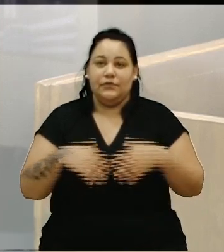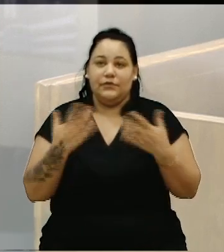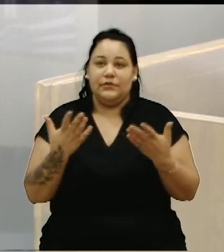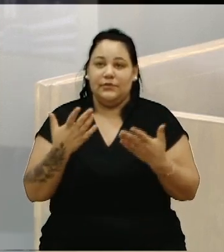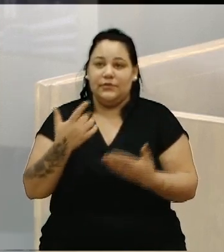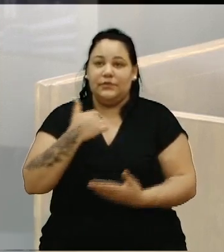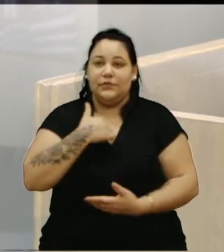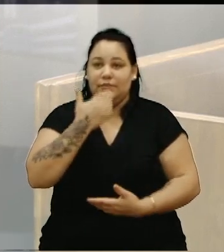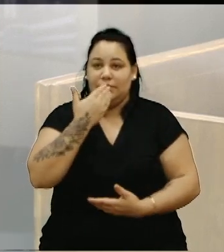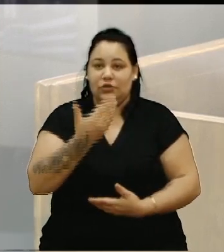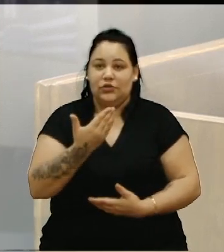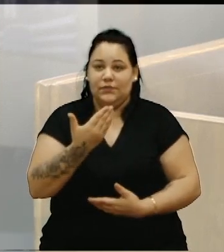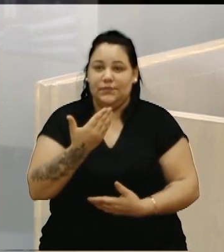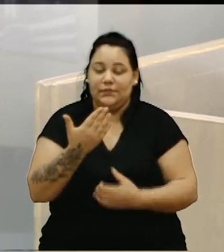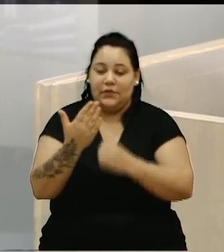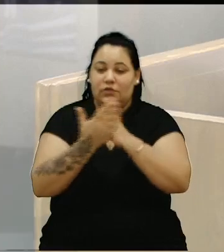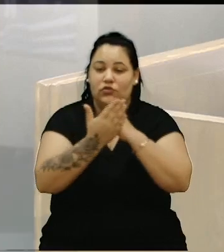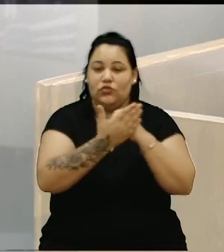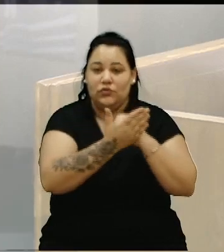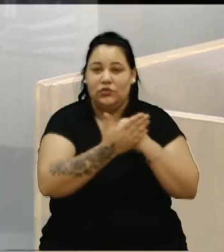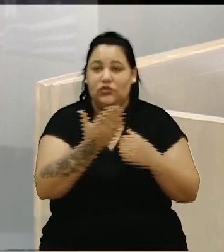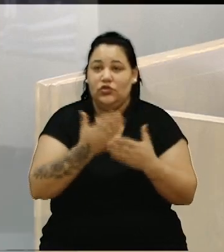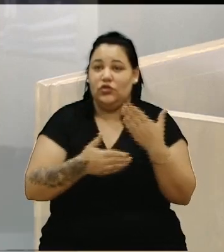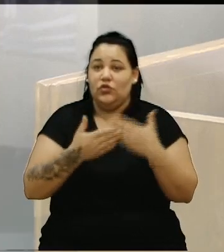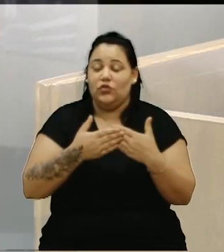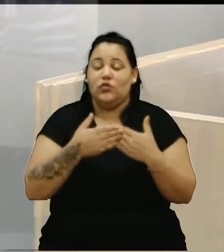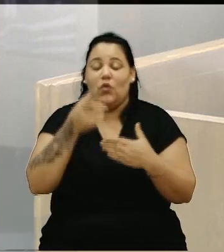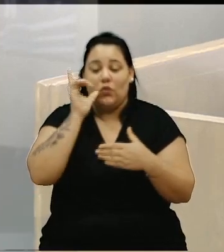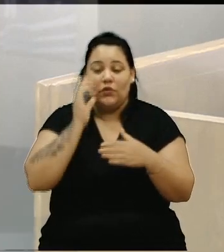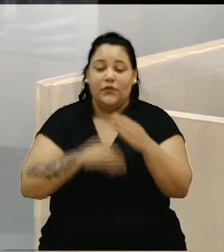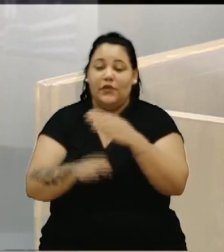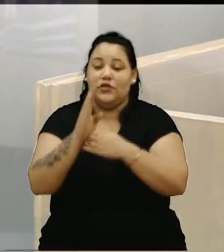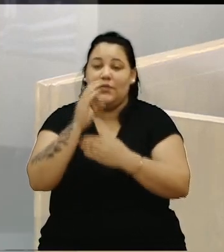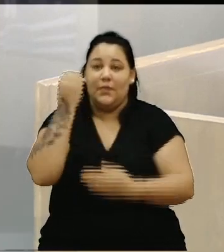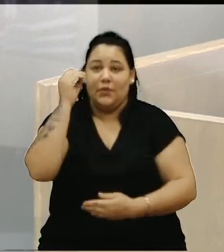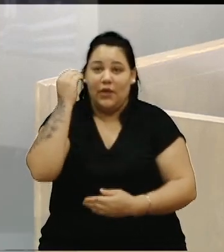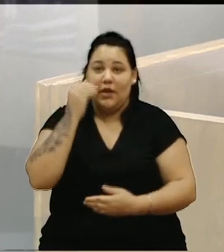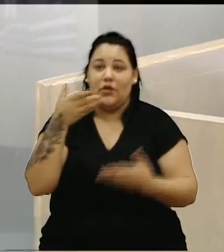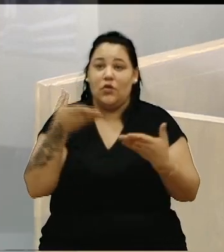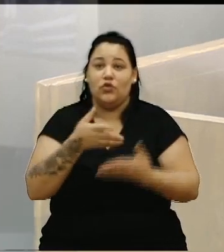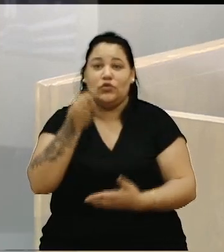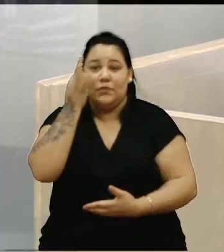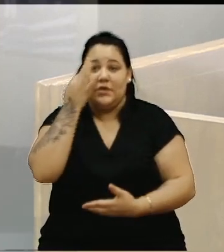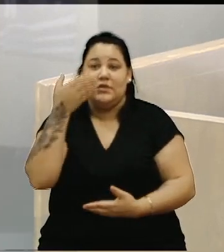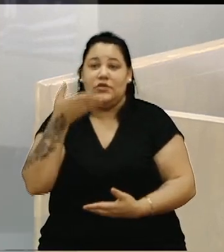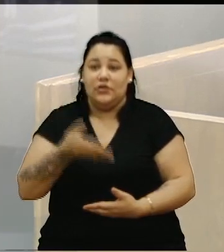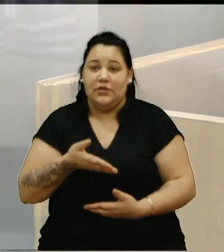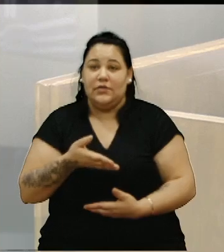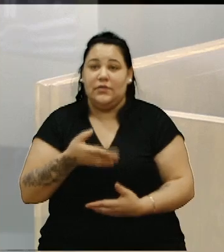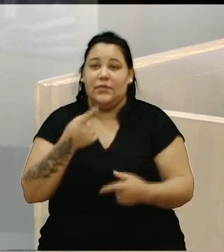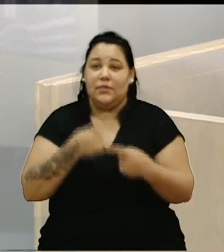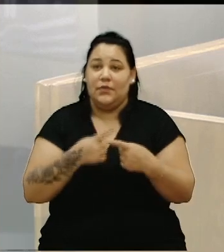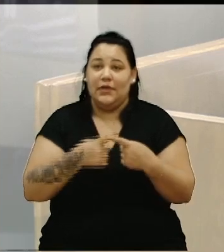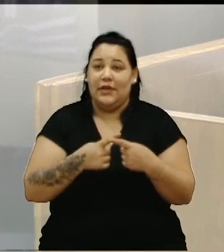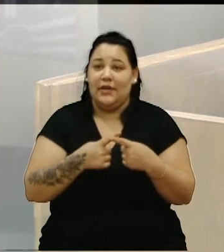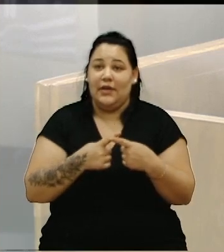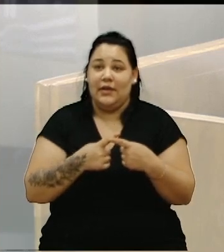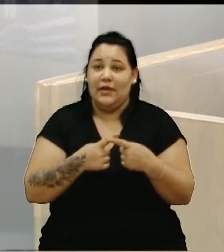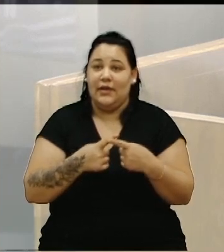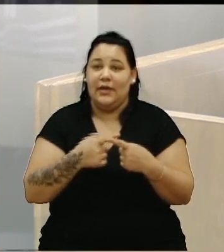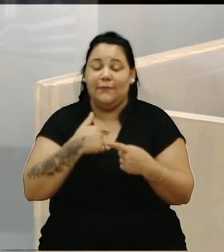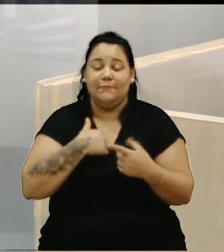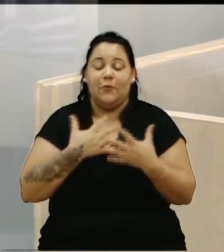pedir a ajuda de todos. Ontem eu fui para Porto Alegre, hoje estou aqui, porque eu estou no meu limite do